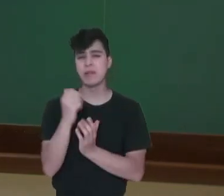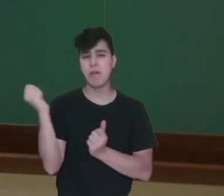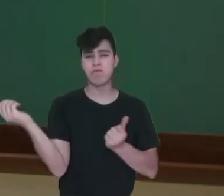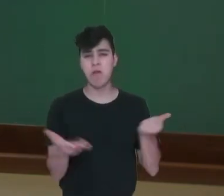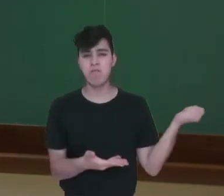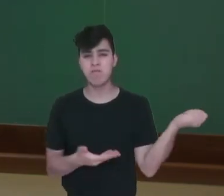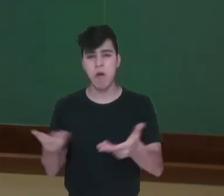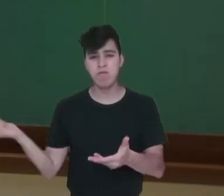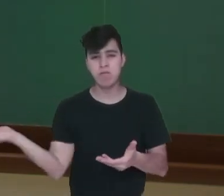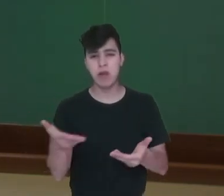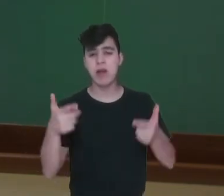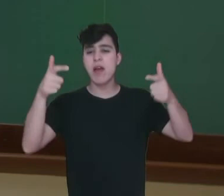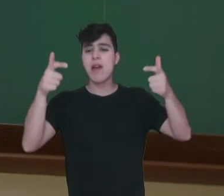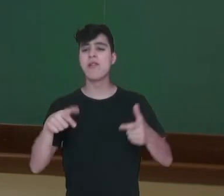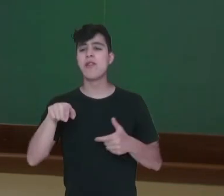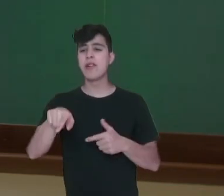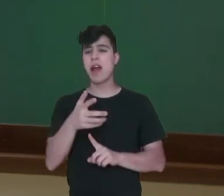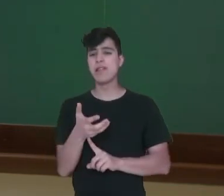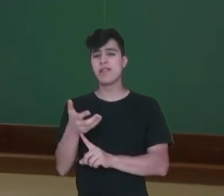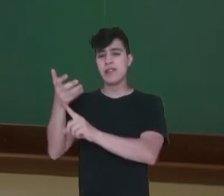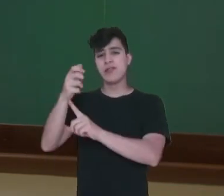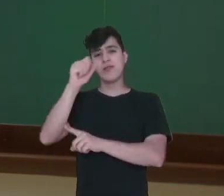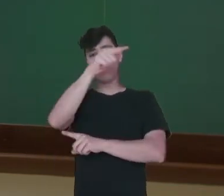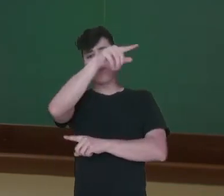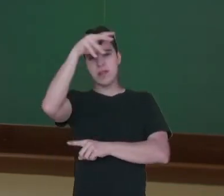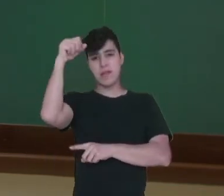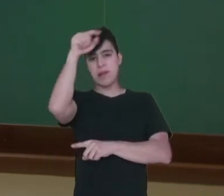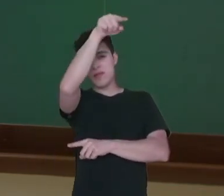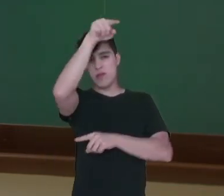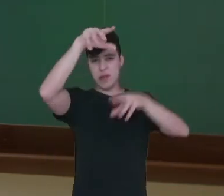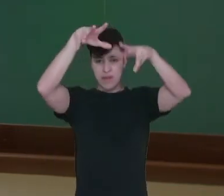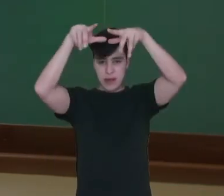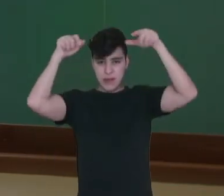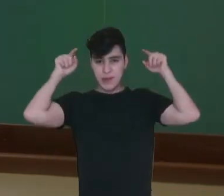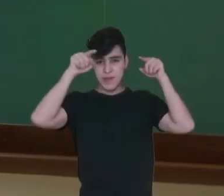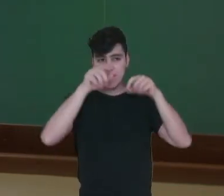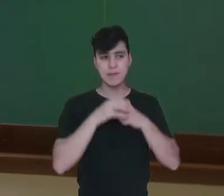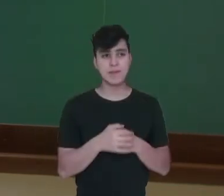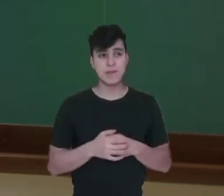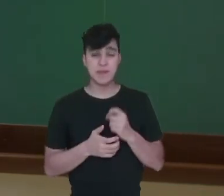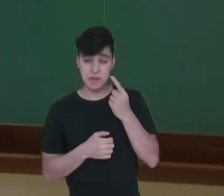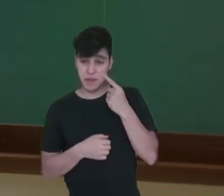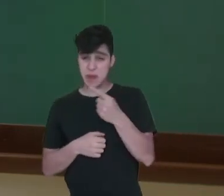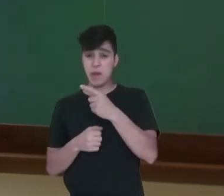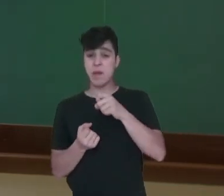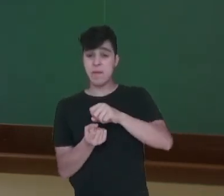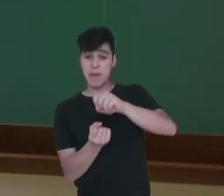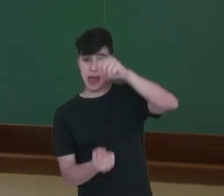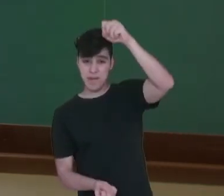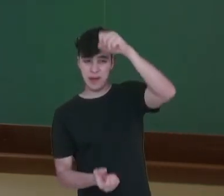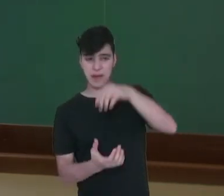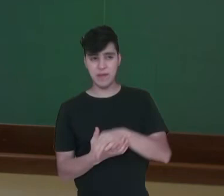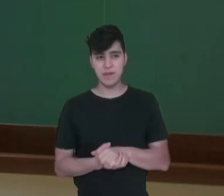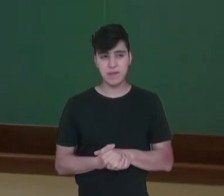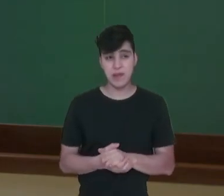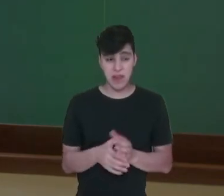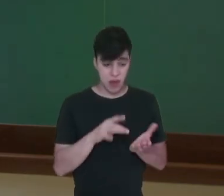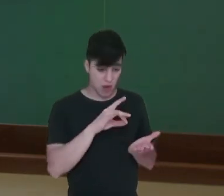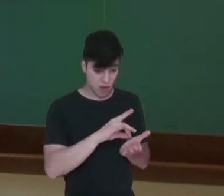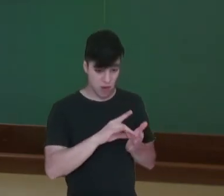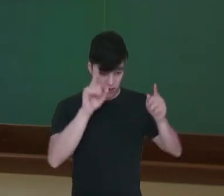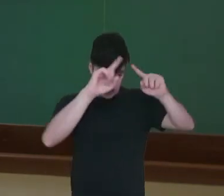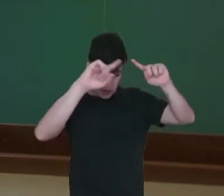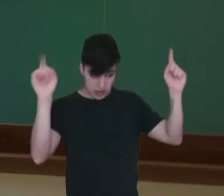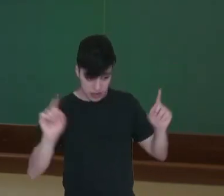mais presente na Floresta Atlântica do que na Floresta Amazônica. E o mapa aqui traz essa ideia para nós. Então, cobertura original